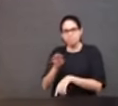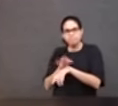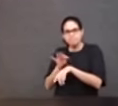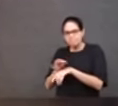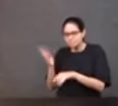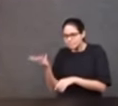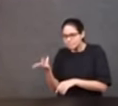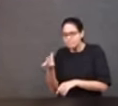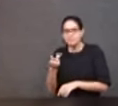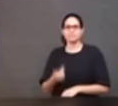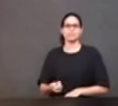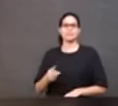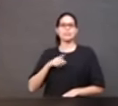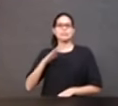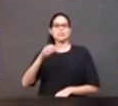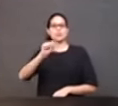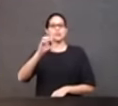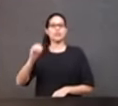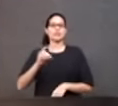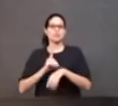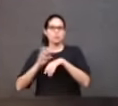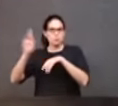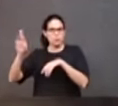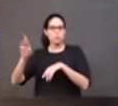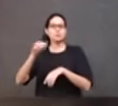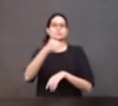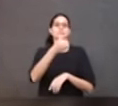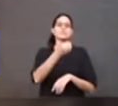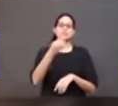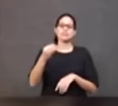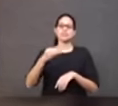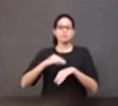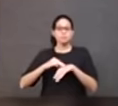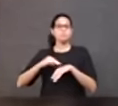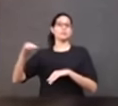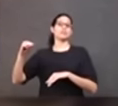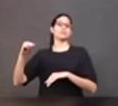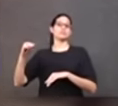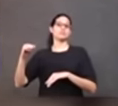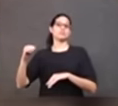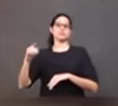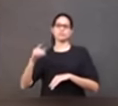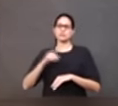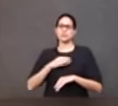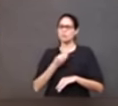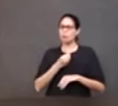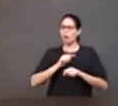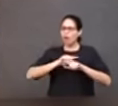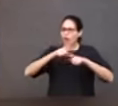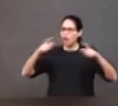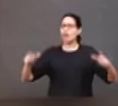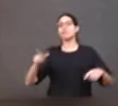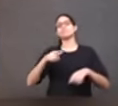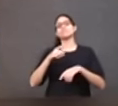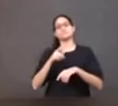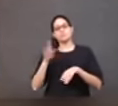hoje 80 doutores, 160 mestres no quadro, um grande número de graduandos,